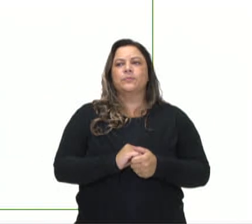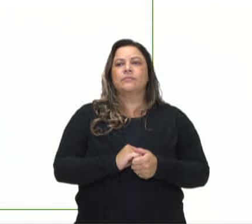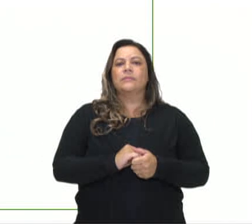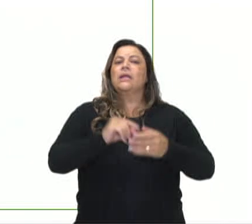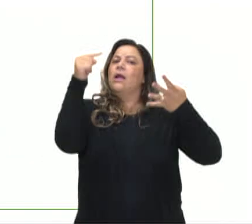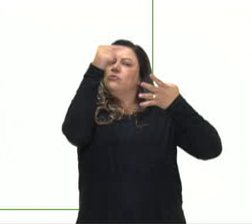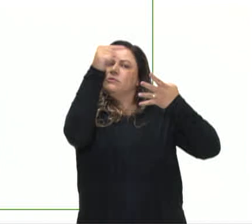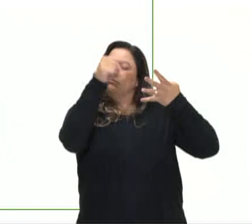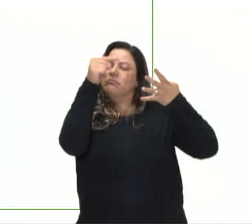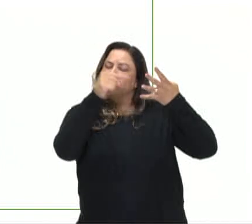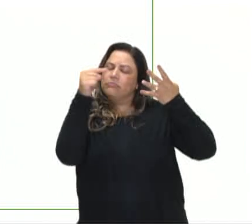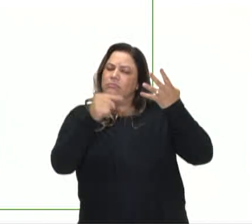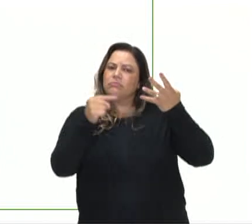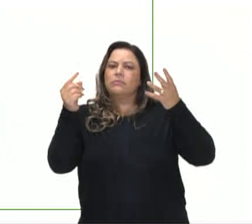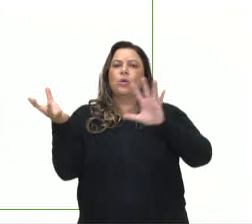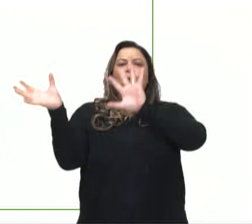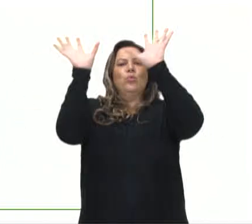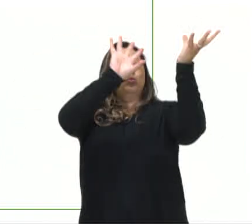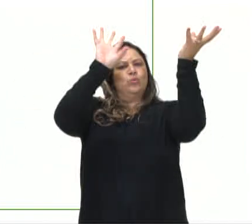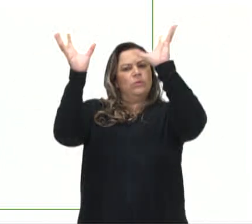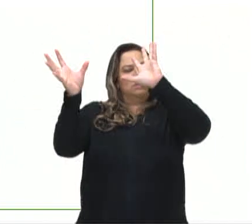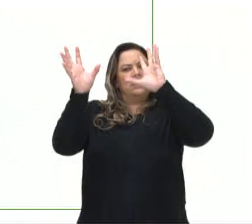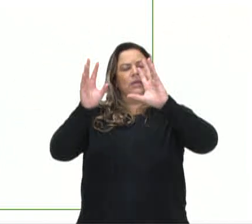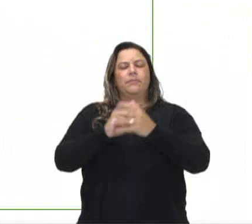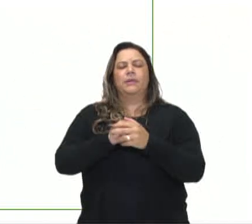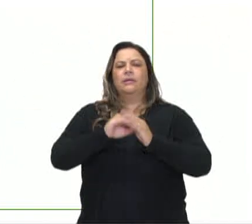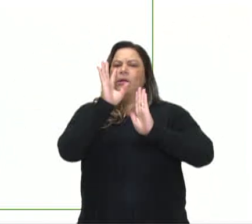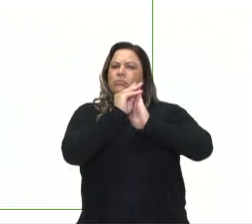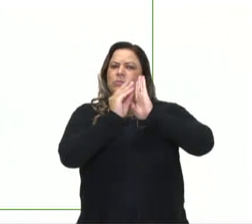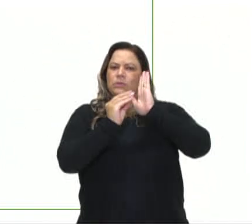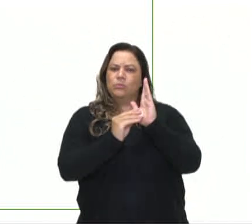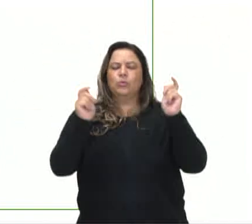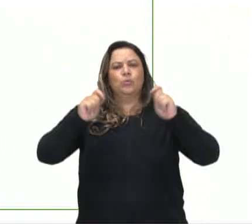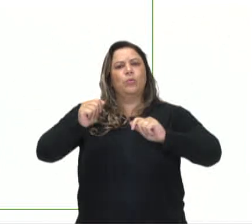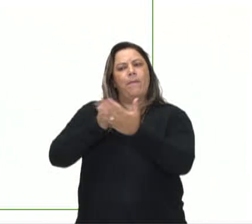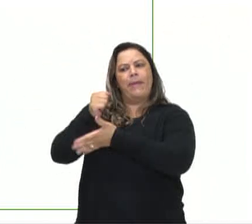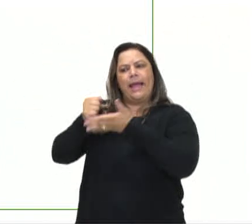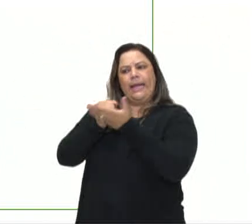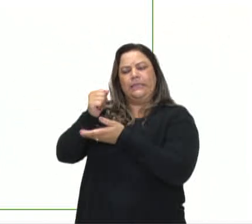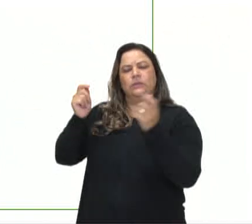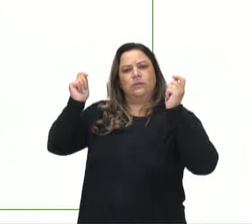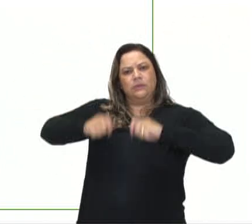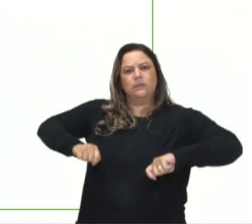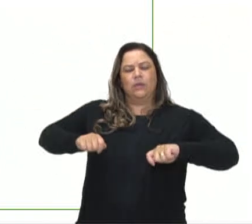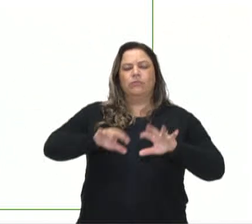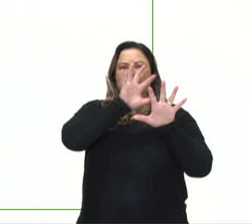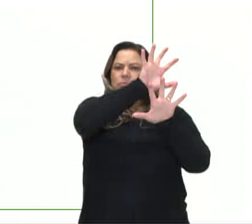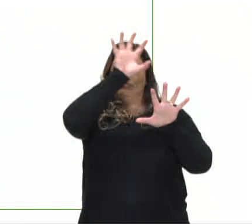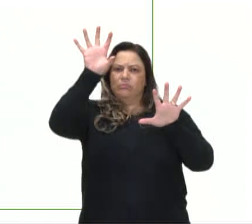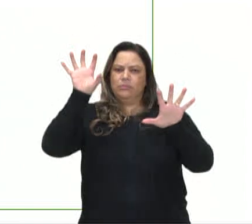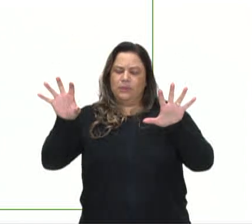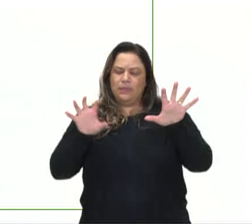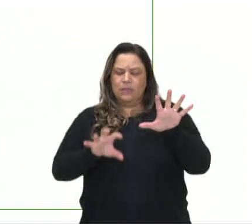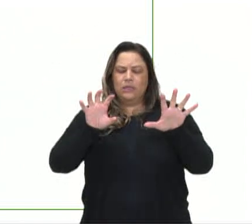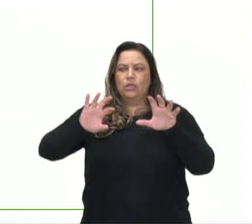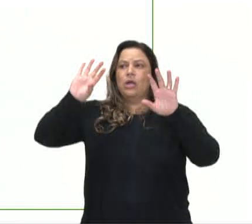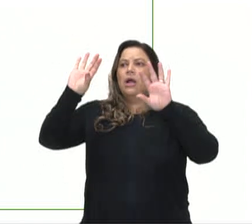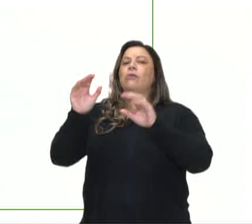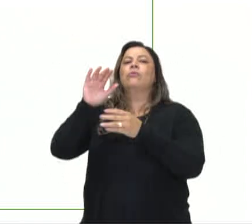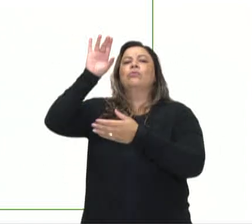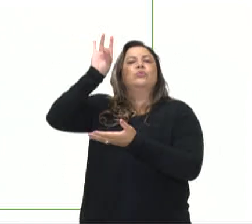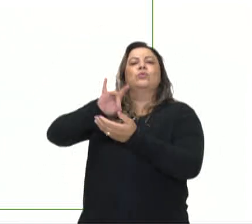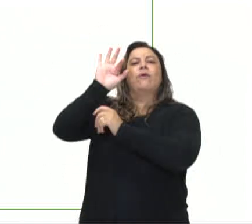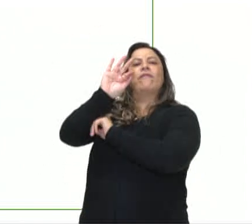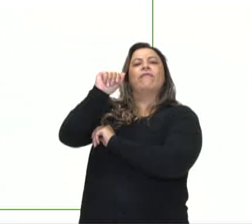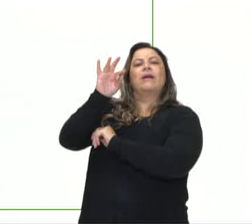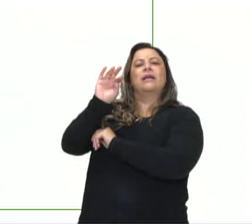atributos básicos que servem para definir o tipo climático de uma determinada região. Já os fatores climáticos são condições que